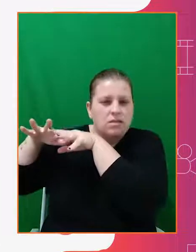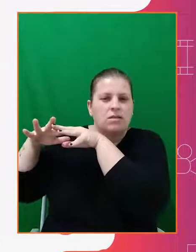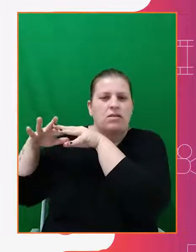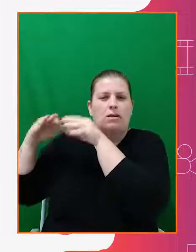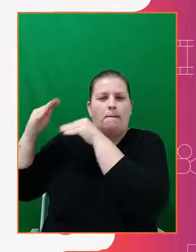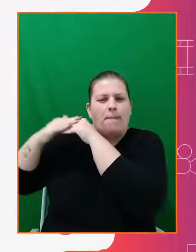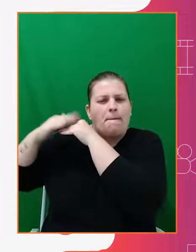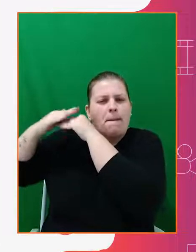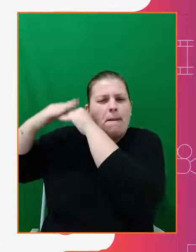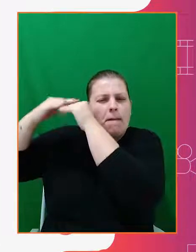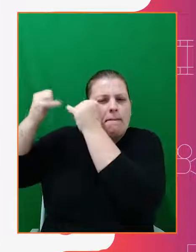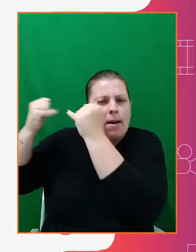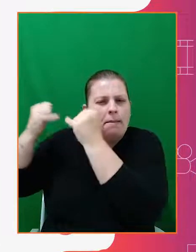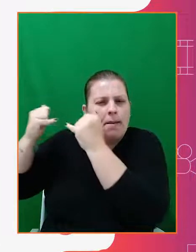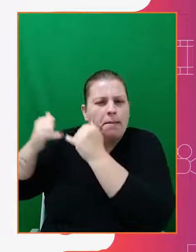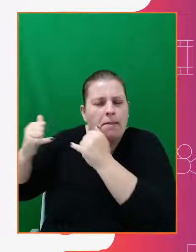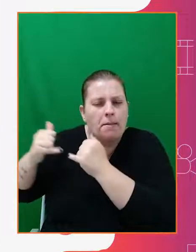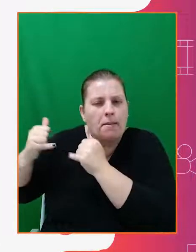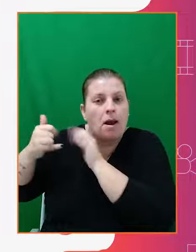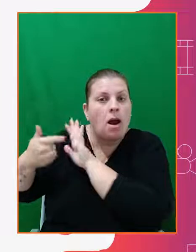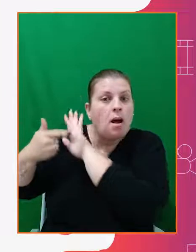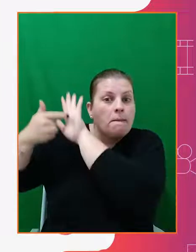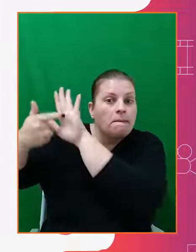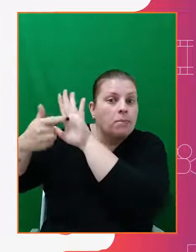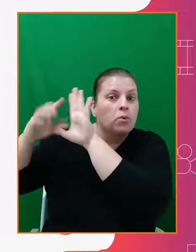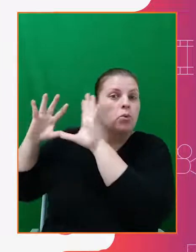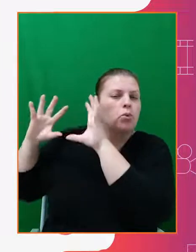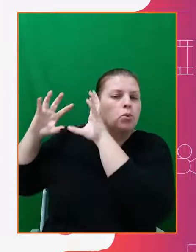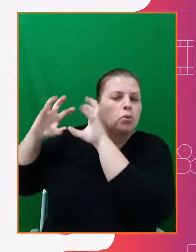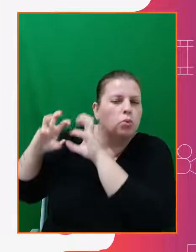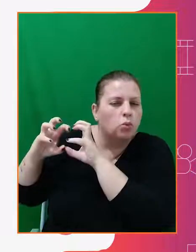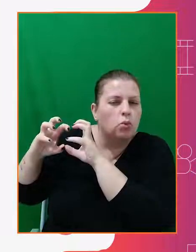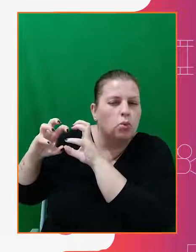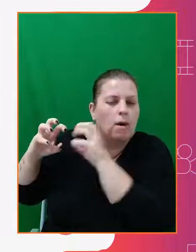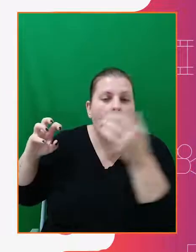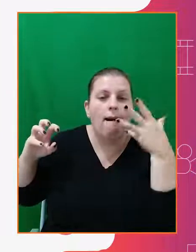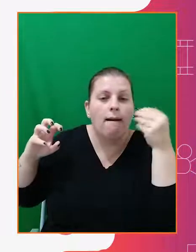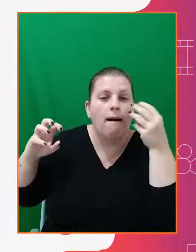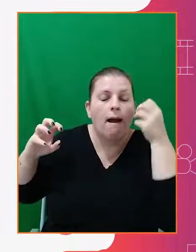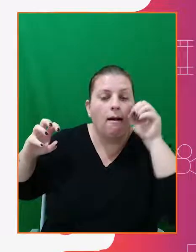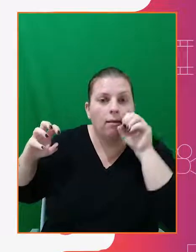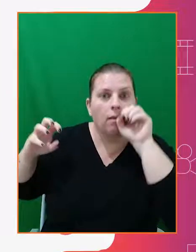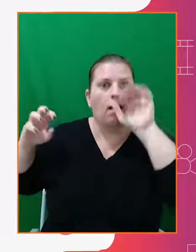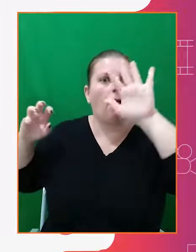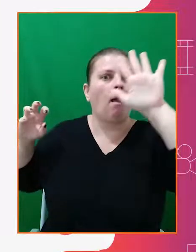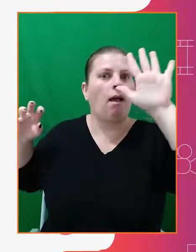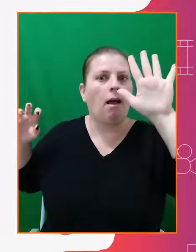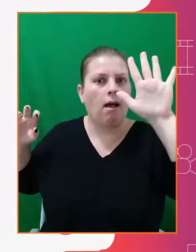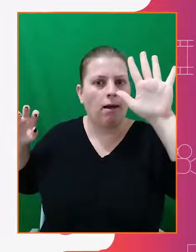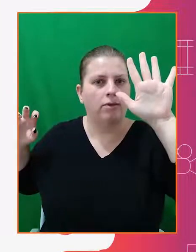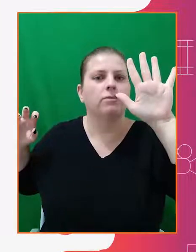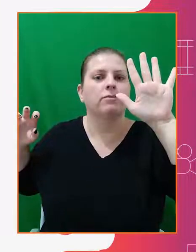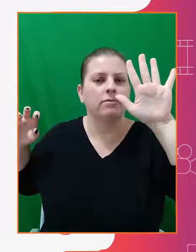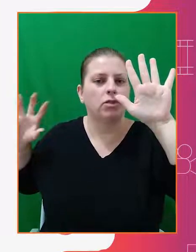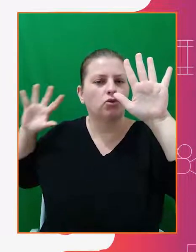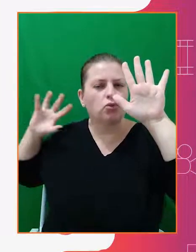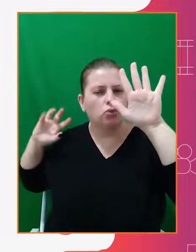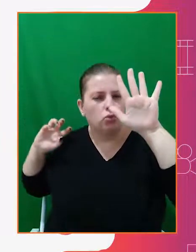para fornecer essa sensação e dar contraste ao gato que está à frente e em tons mais